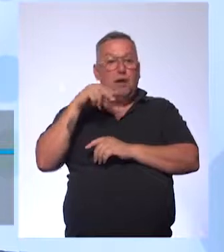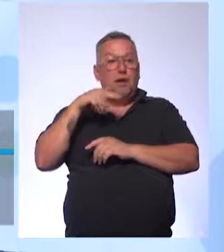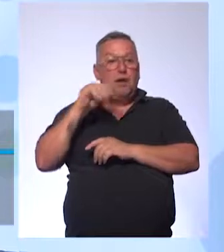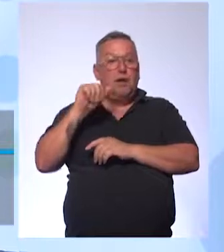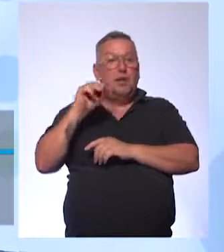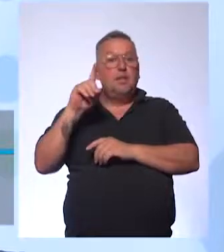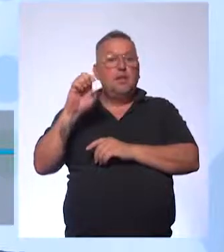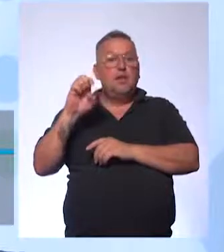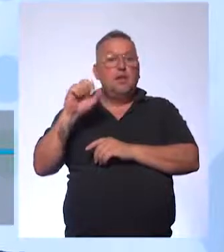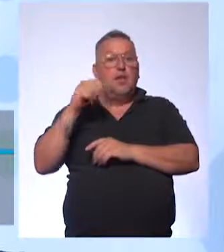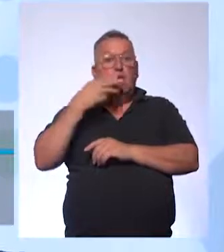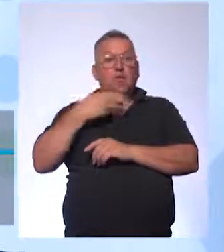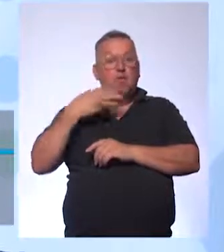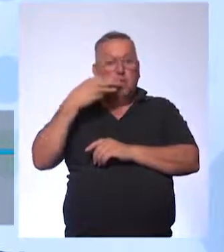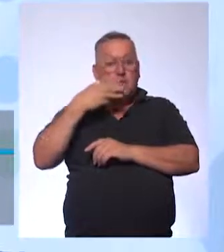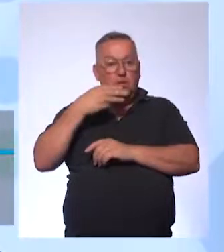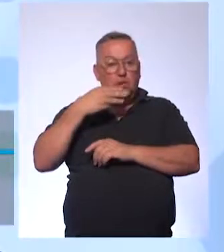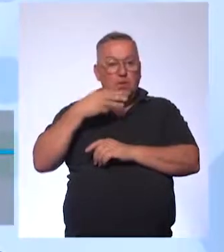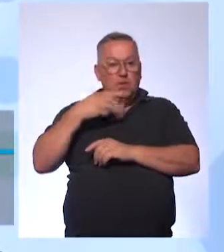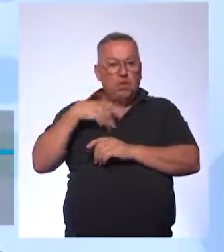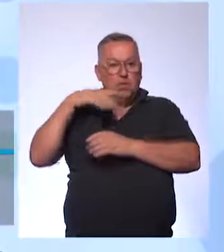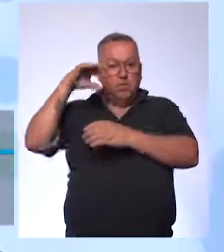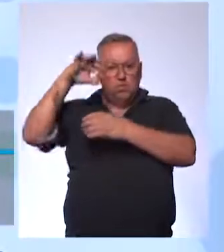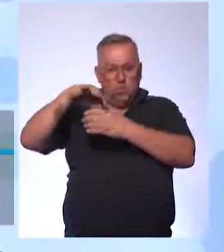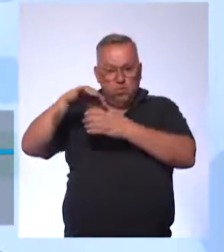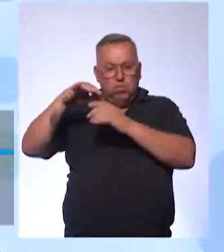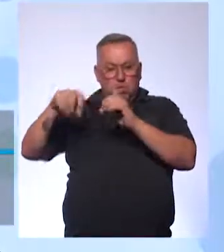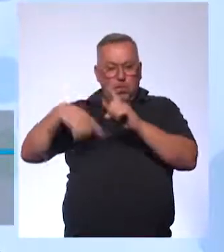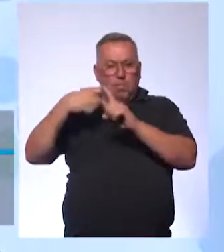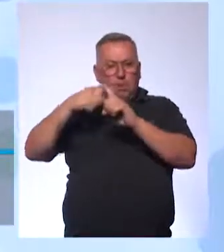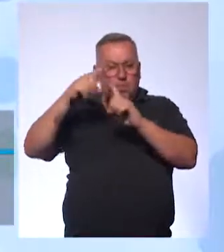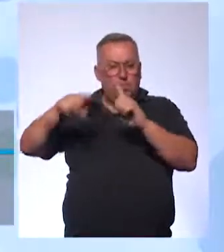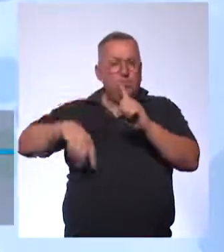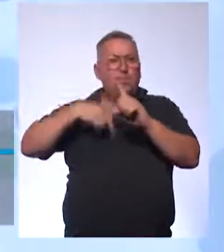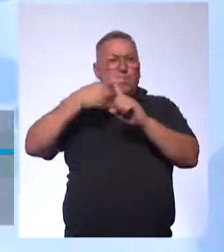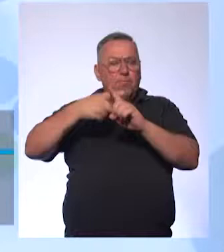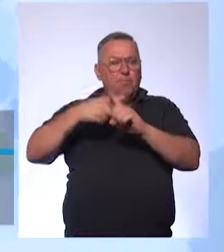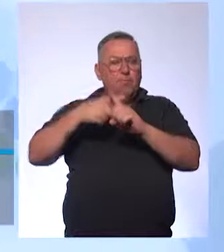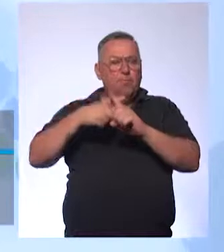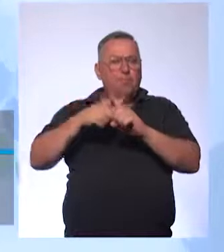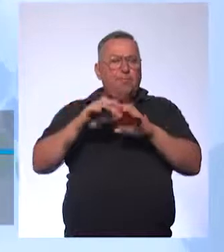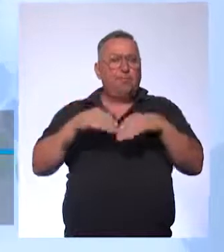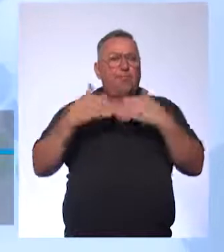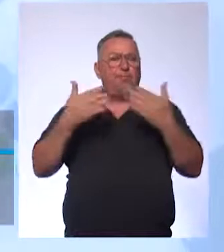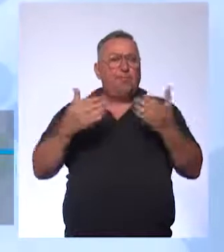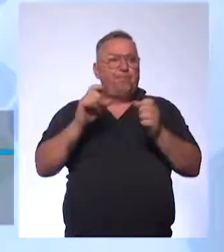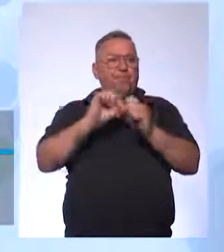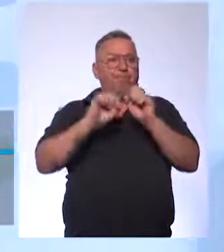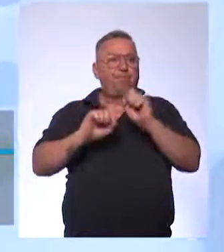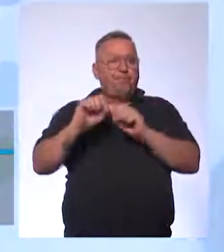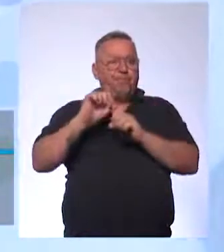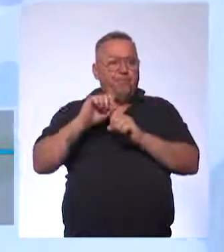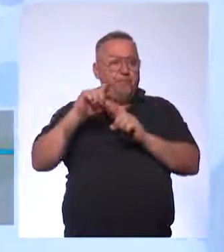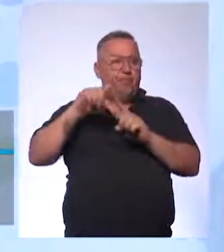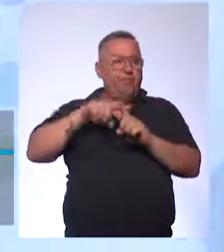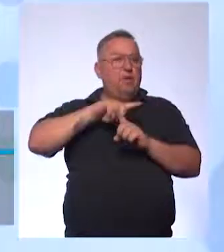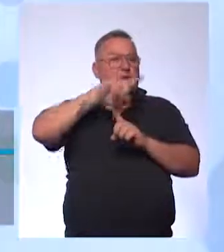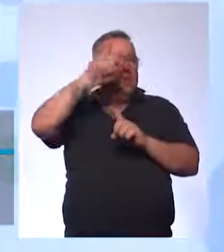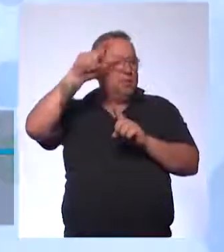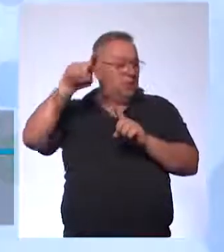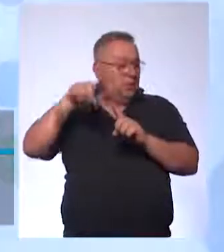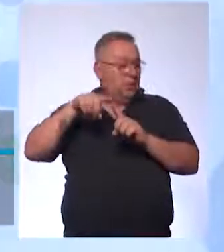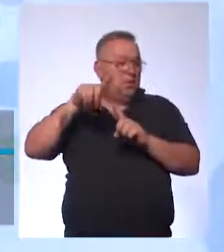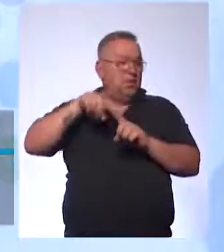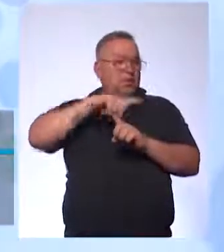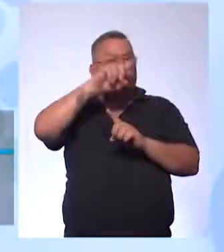interessante. Planta você pode plantar? Pode produzir mais álcool? Então eu falo que ele é renovável. No